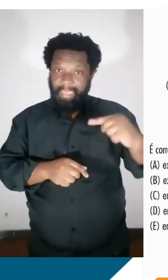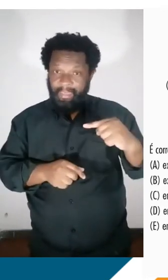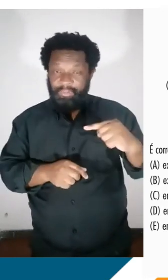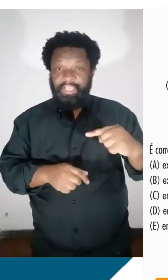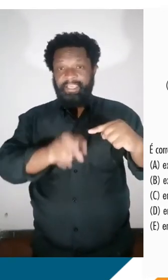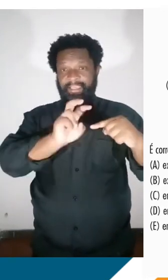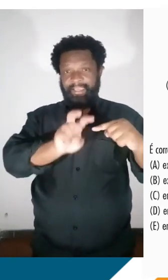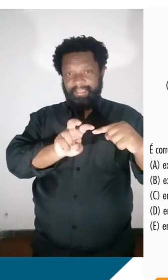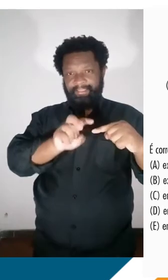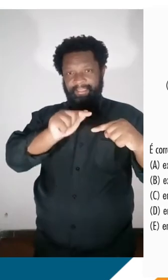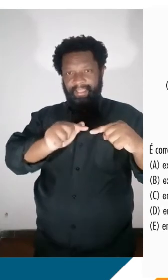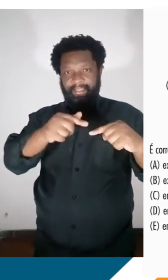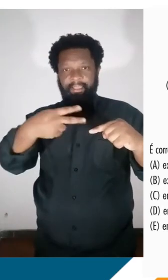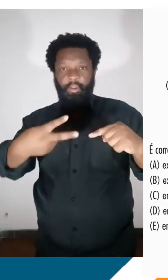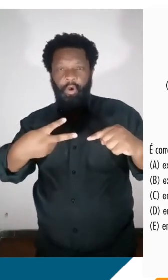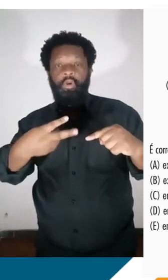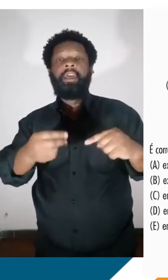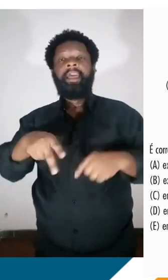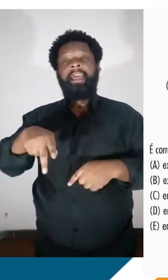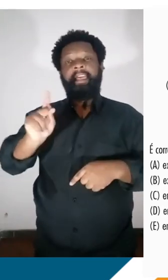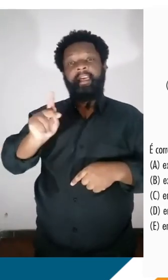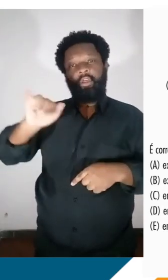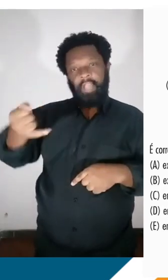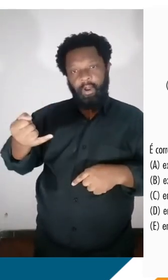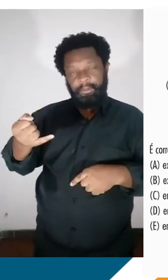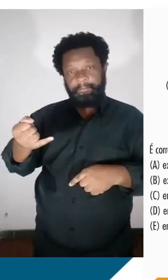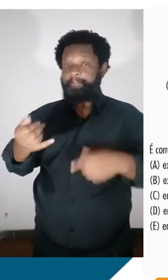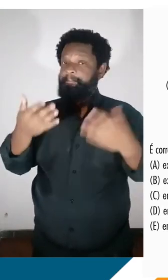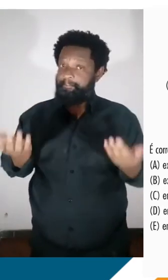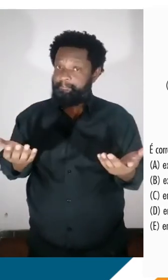572 kJ, certo? Então,